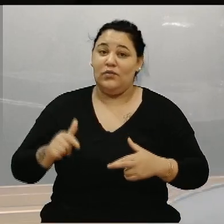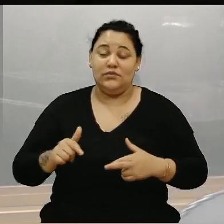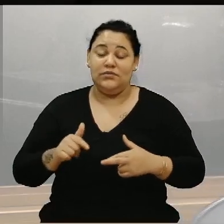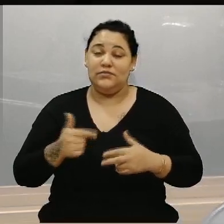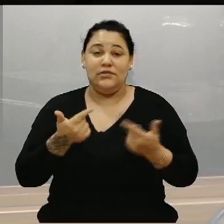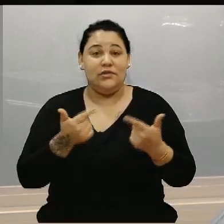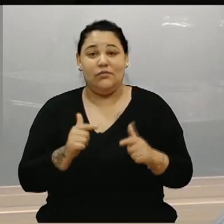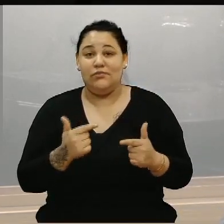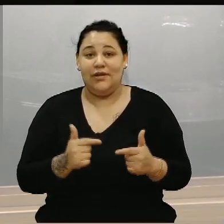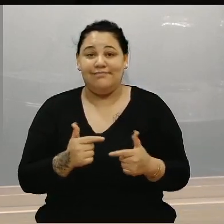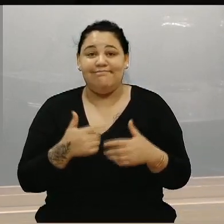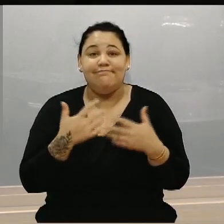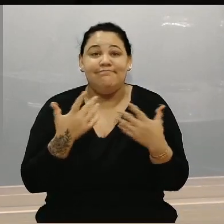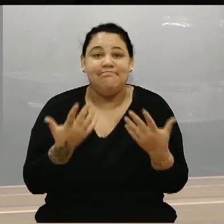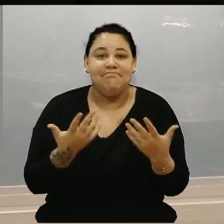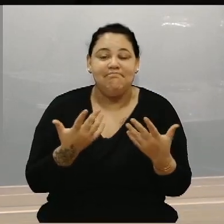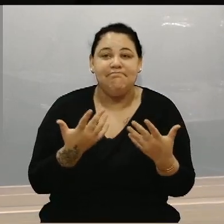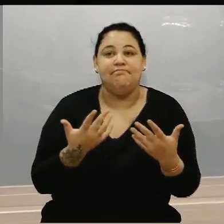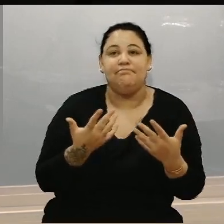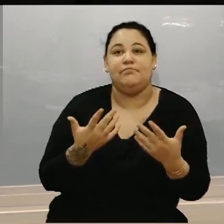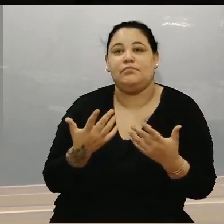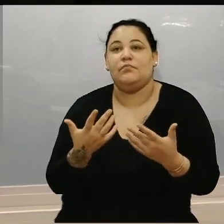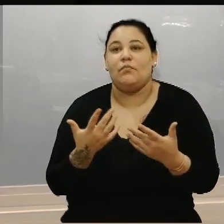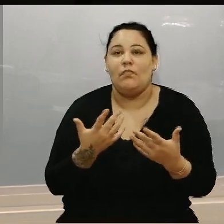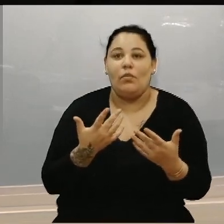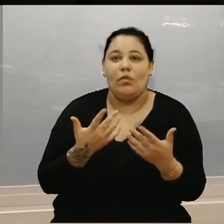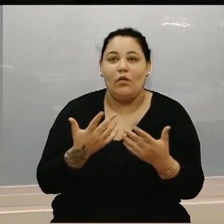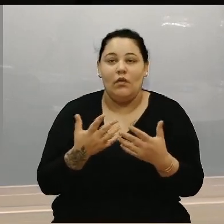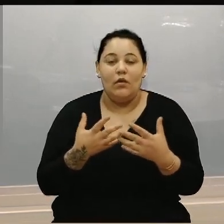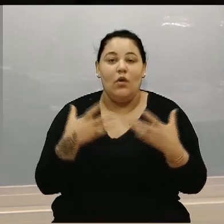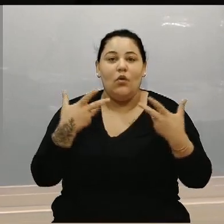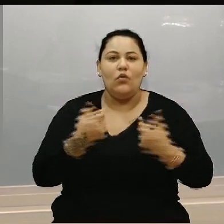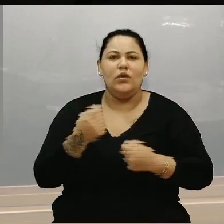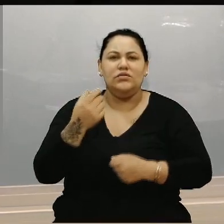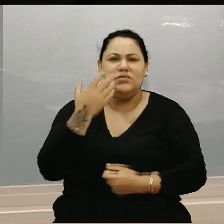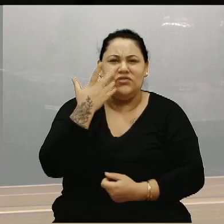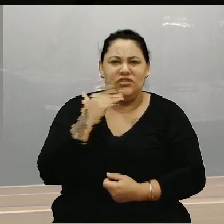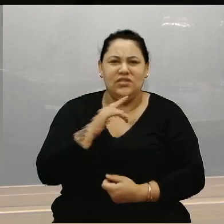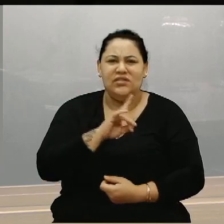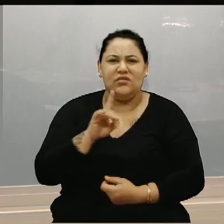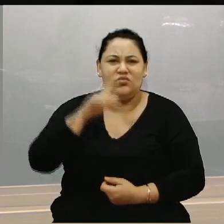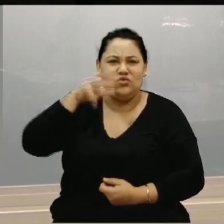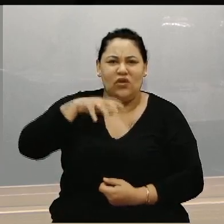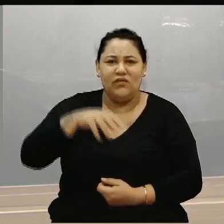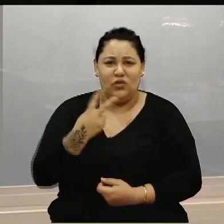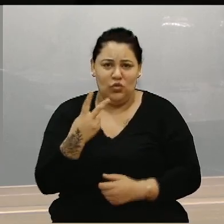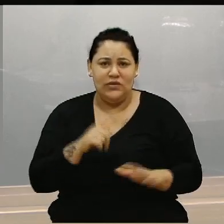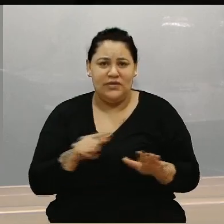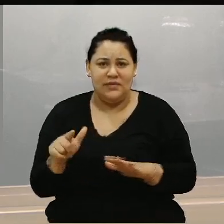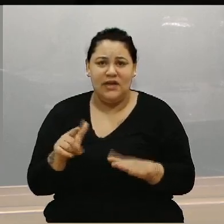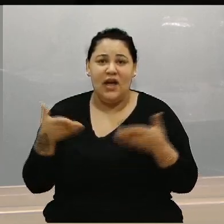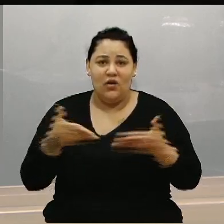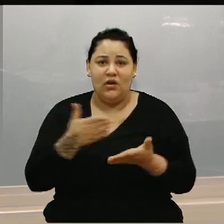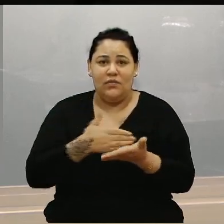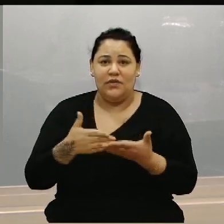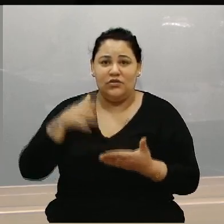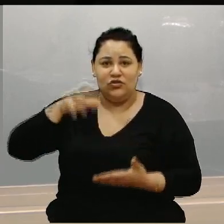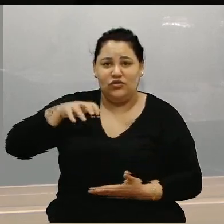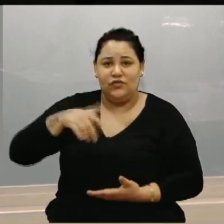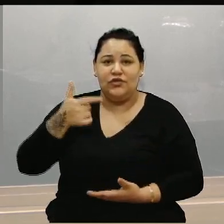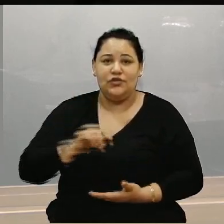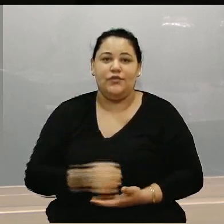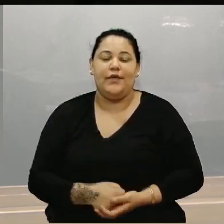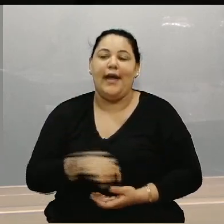é isso. Já passou, tá quantos dias sem chover? 2 semanas? Agora já vai começar a chover de novo. Daí vai ter